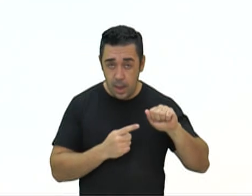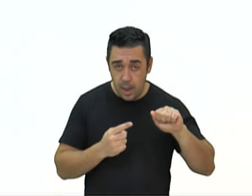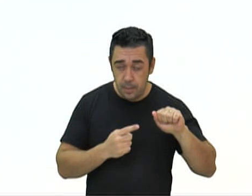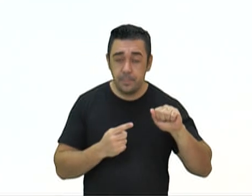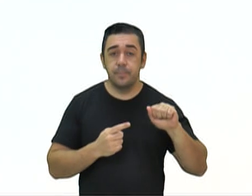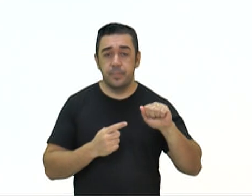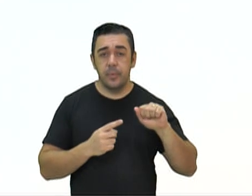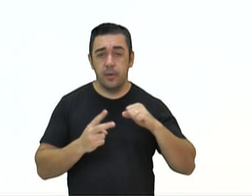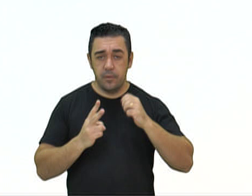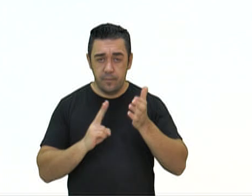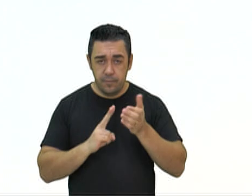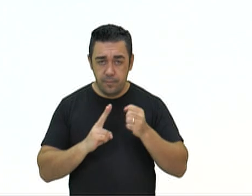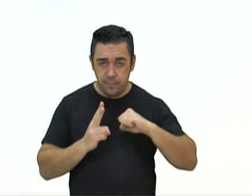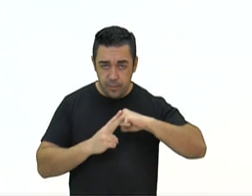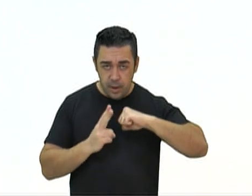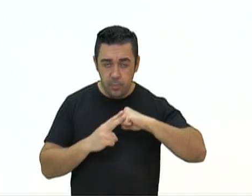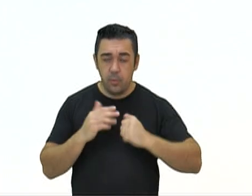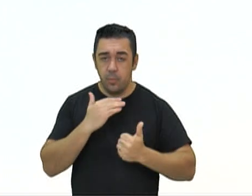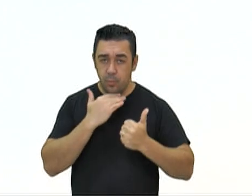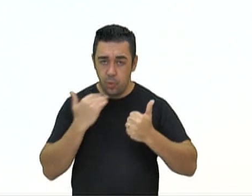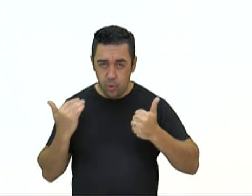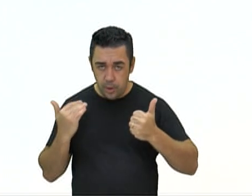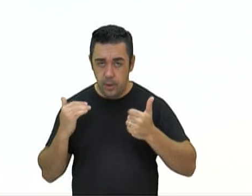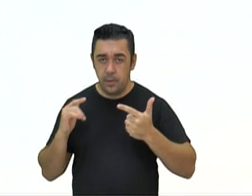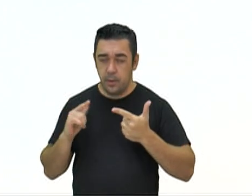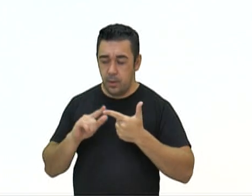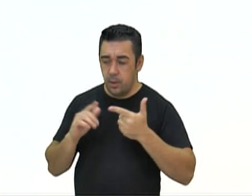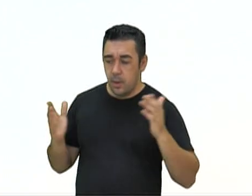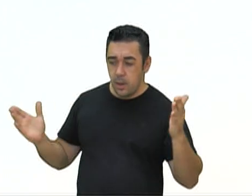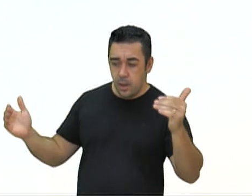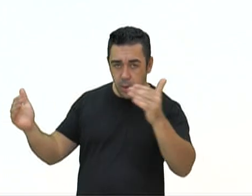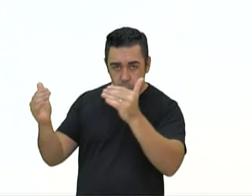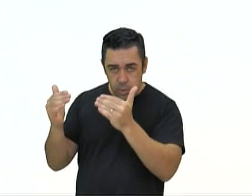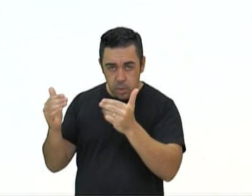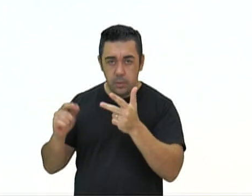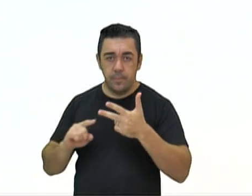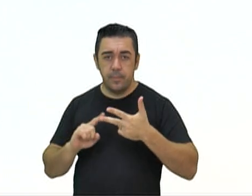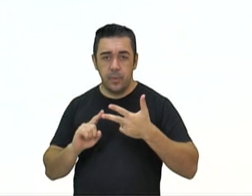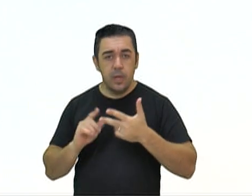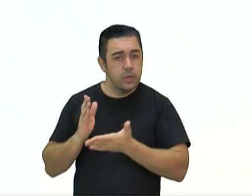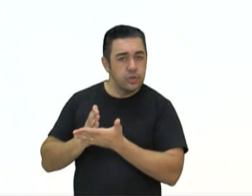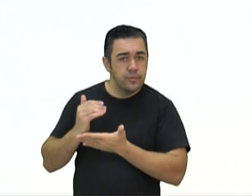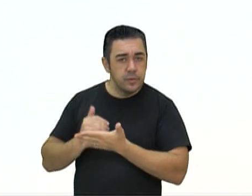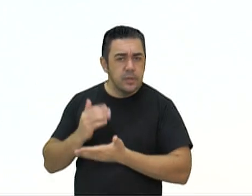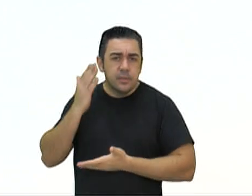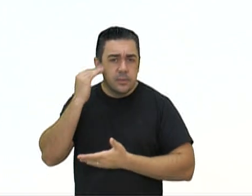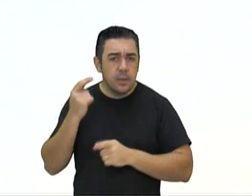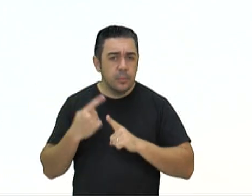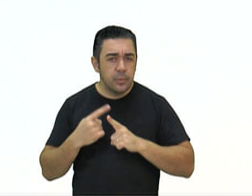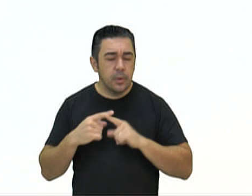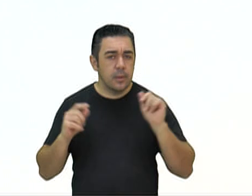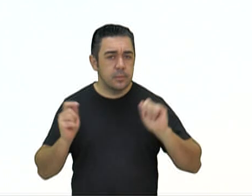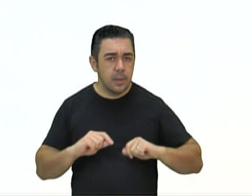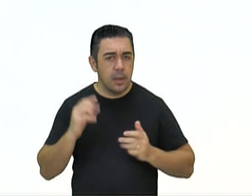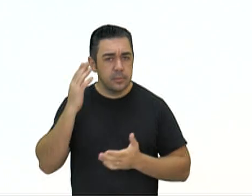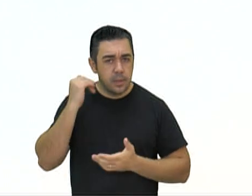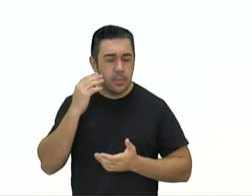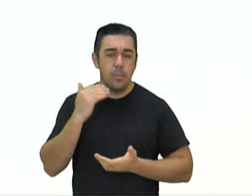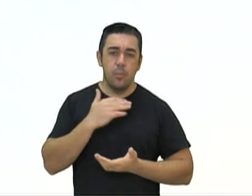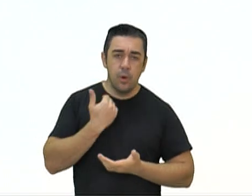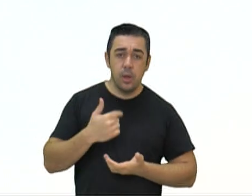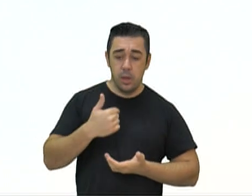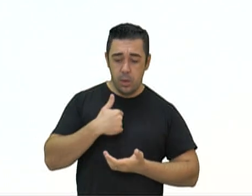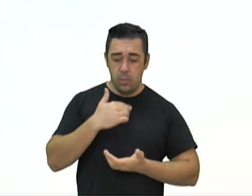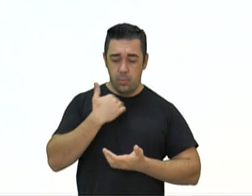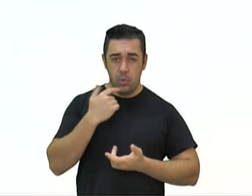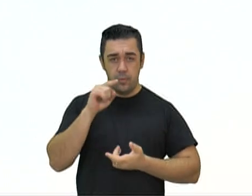verbos são morrer, reunir e dividir. Sim, por que eu sei que essas palavras são verbos? Porque eu consigo conjugar. Né? Morrer, eu